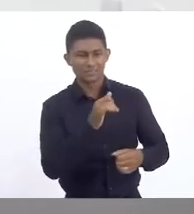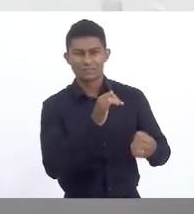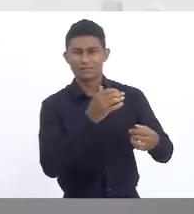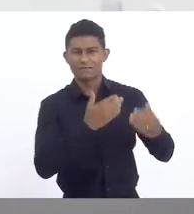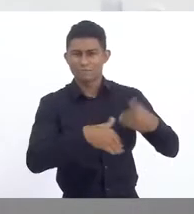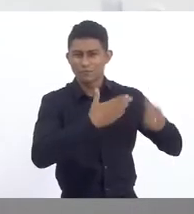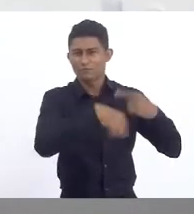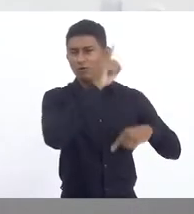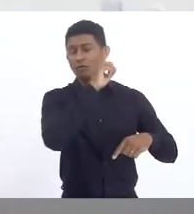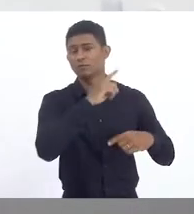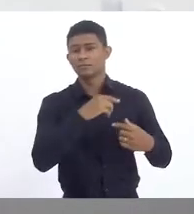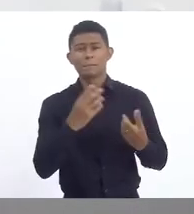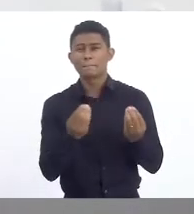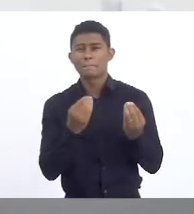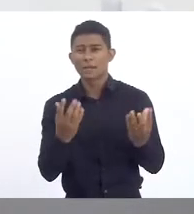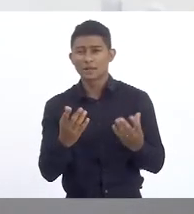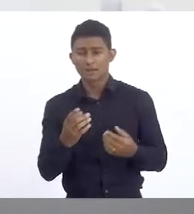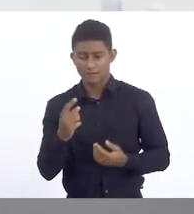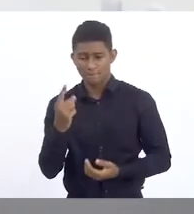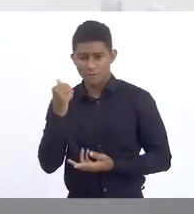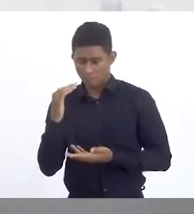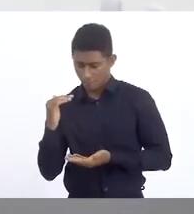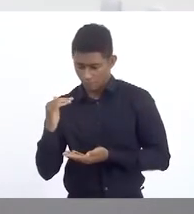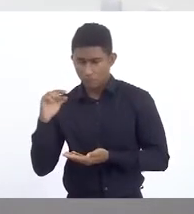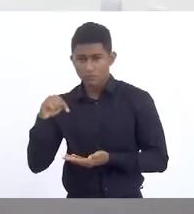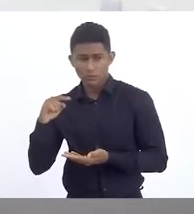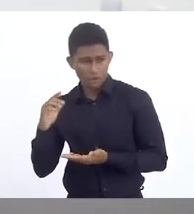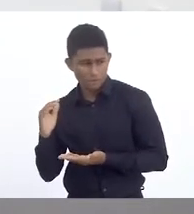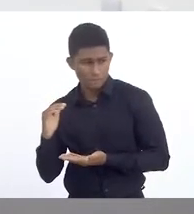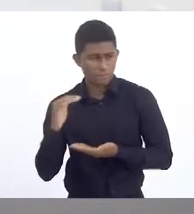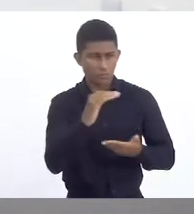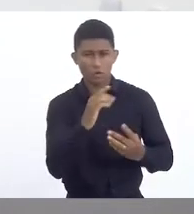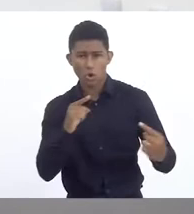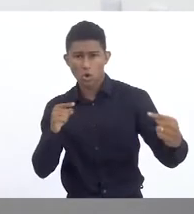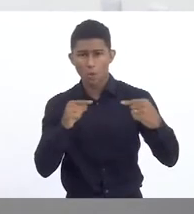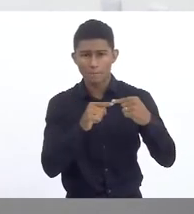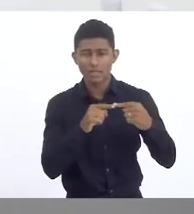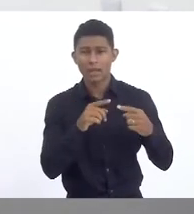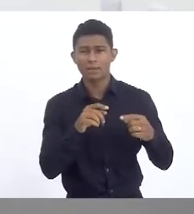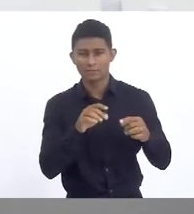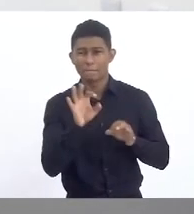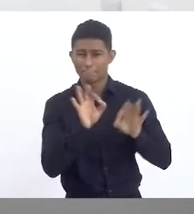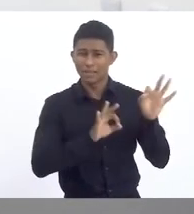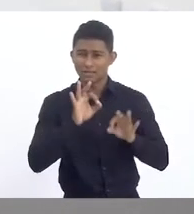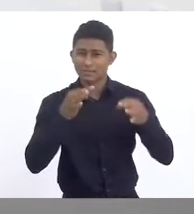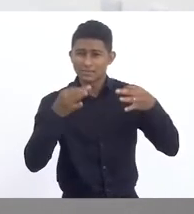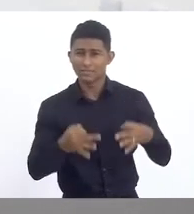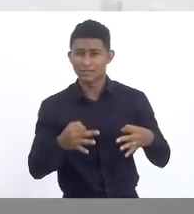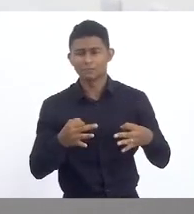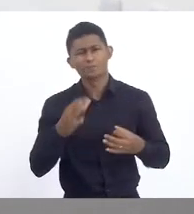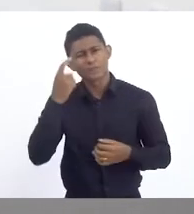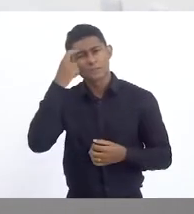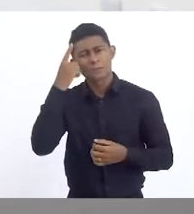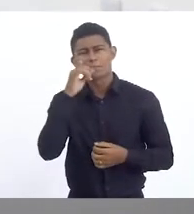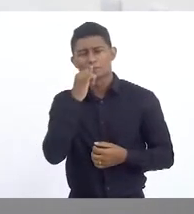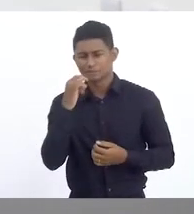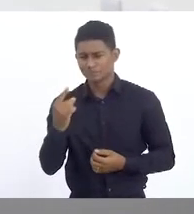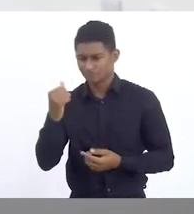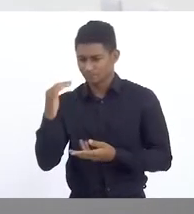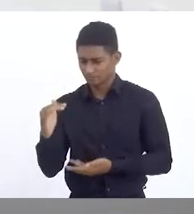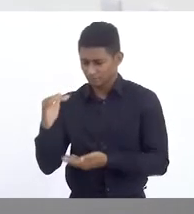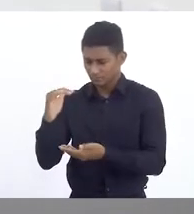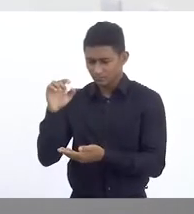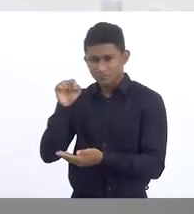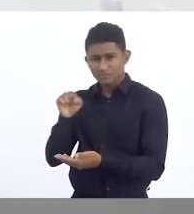fato, o fundo corresponda a um planejamento, né? Porque a gente sabe que não é do fundo que vai vir um plano, né? Geralmente, é o plano